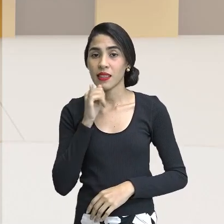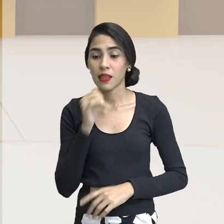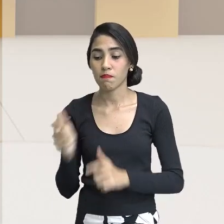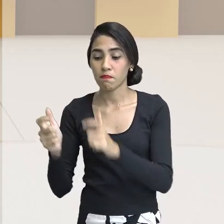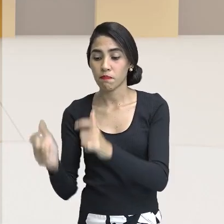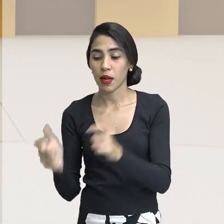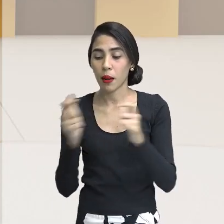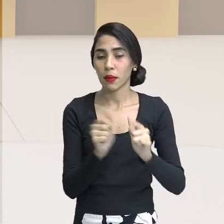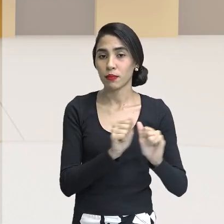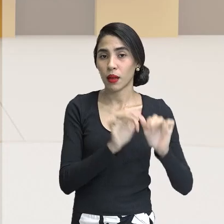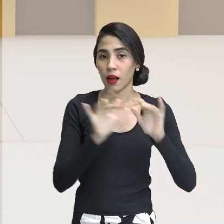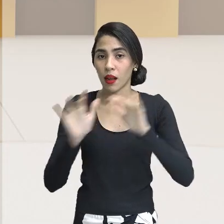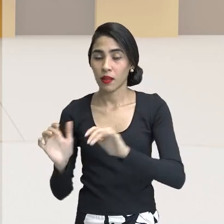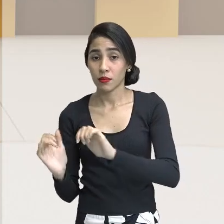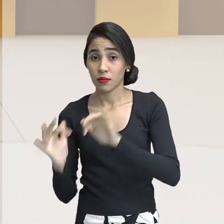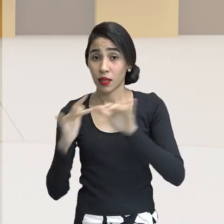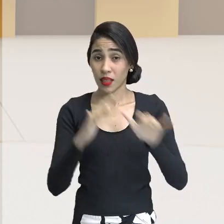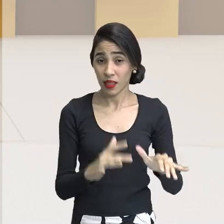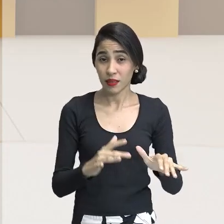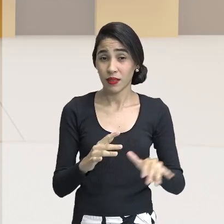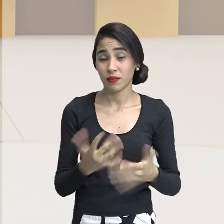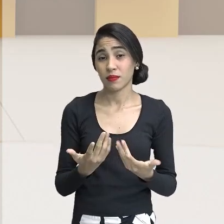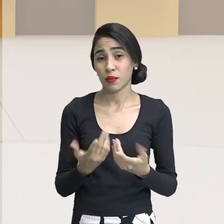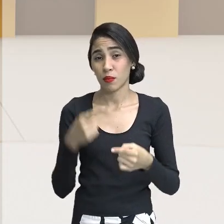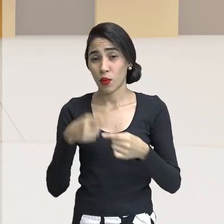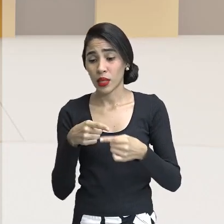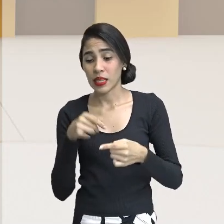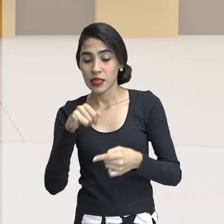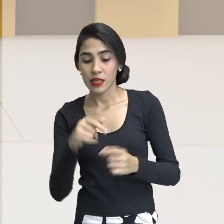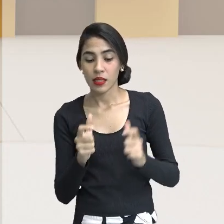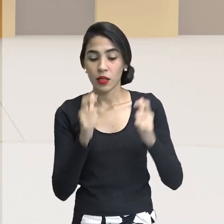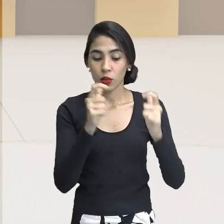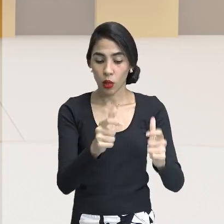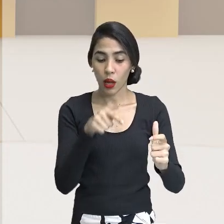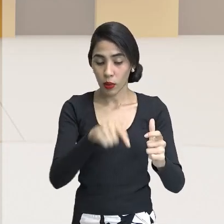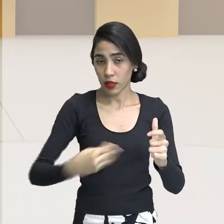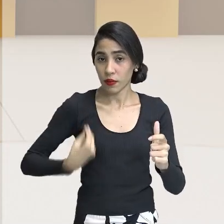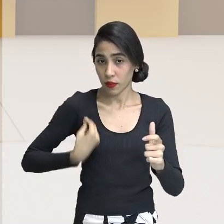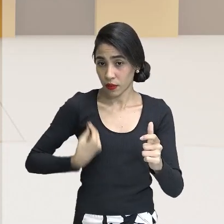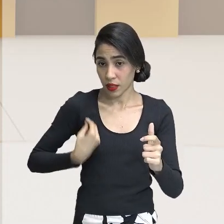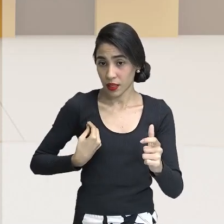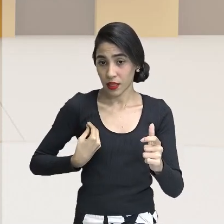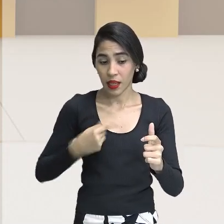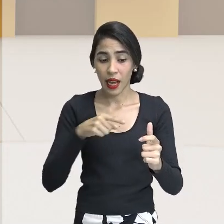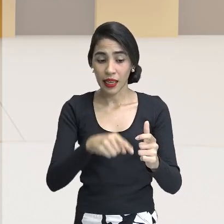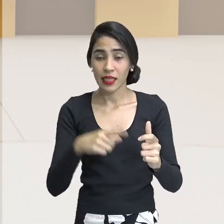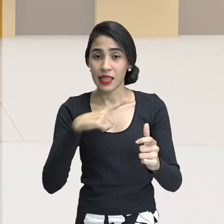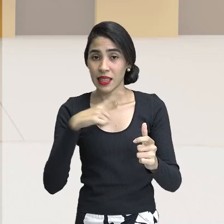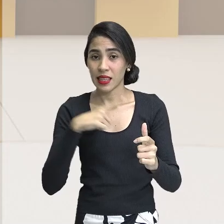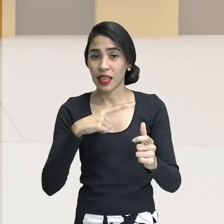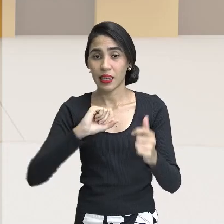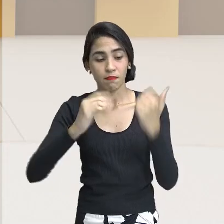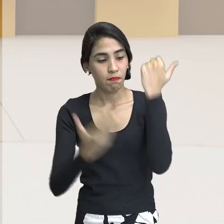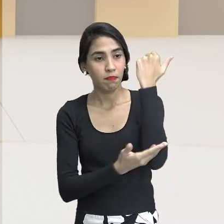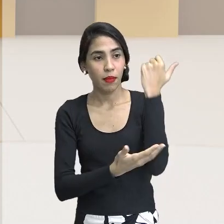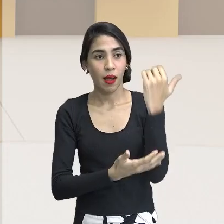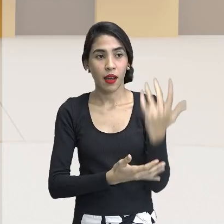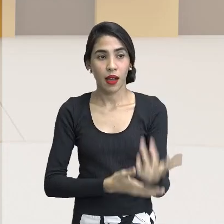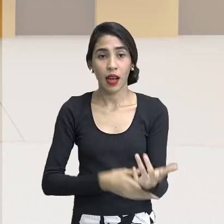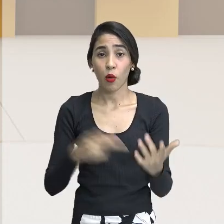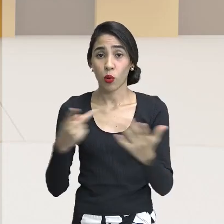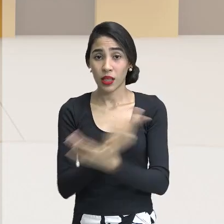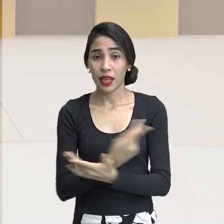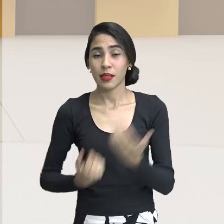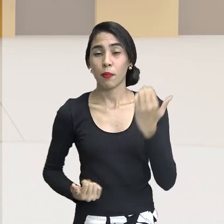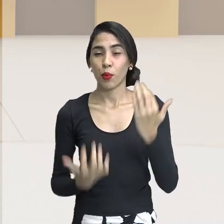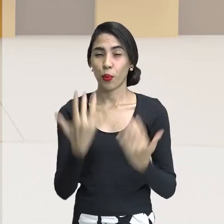né, forçado dessas pessoas ali, porque se elas estão naquela área ali, que infelizmente está sendo desmatada, está ocorrendo